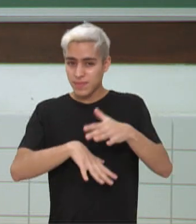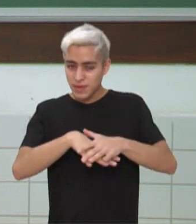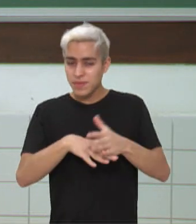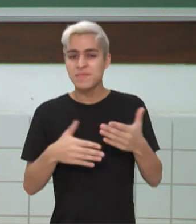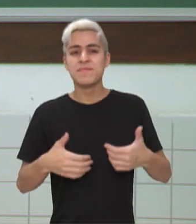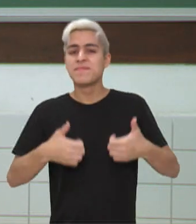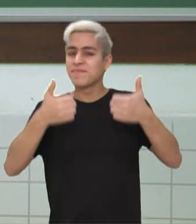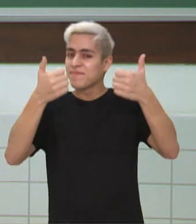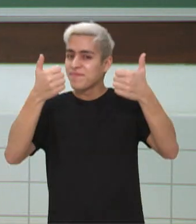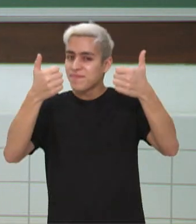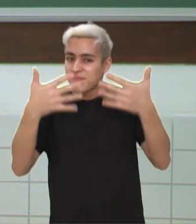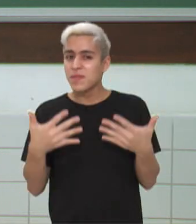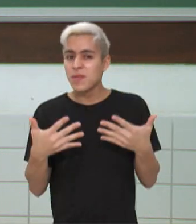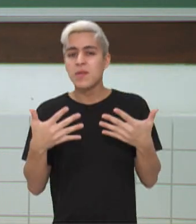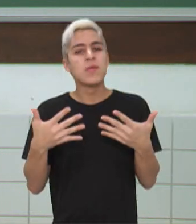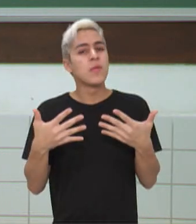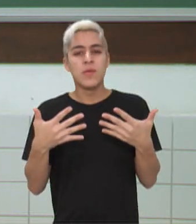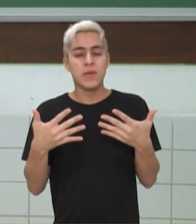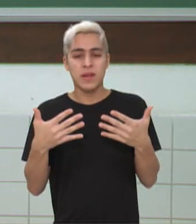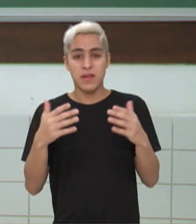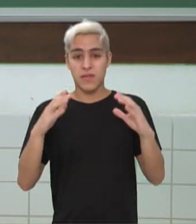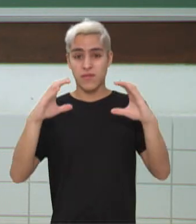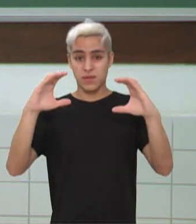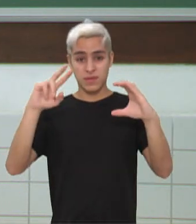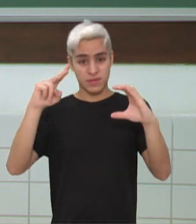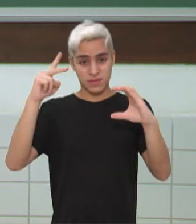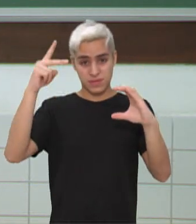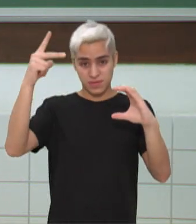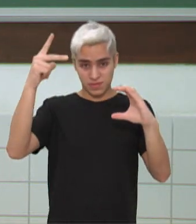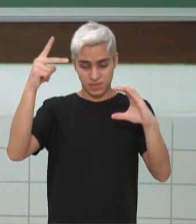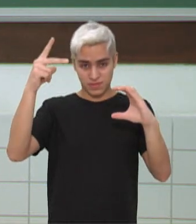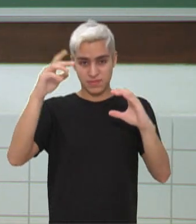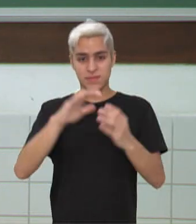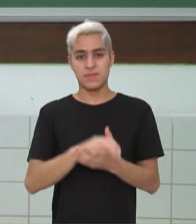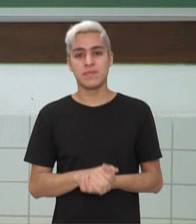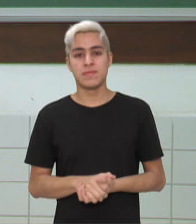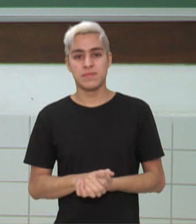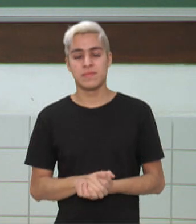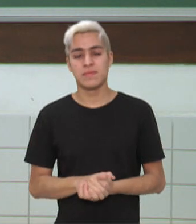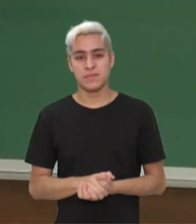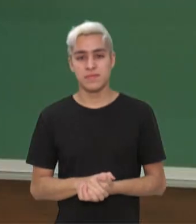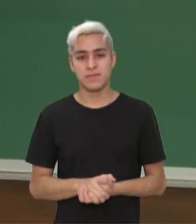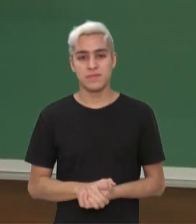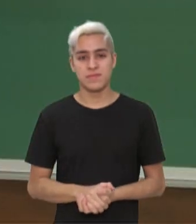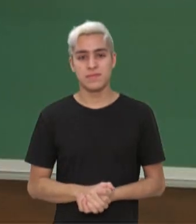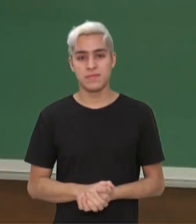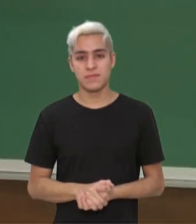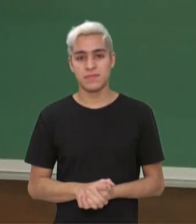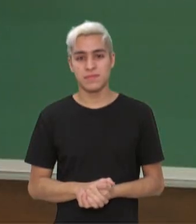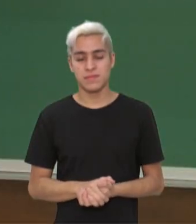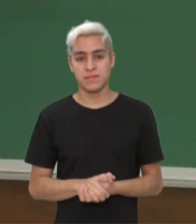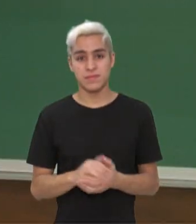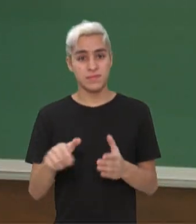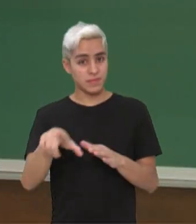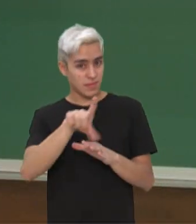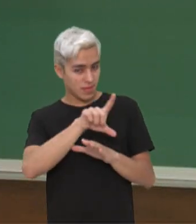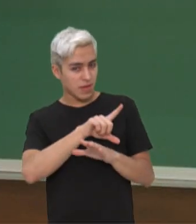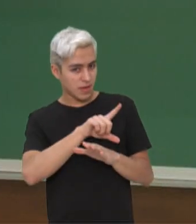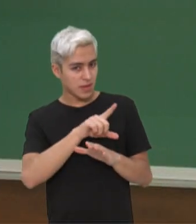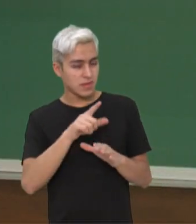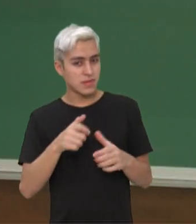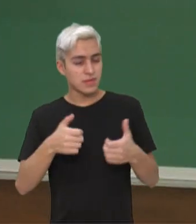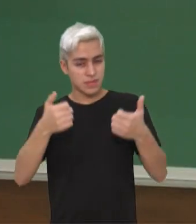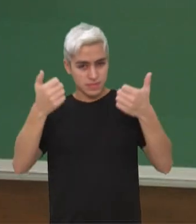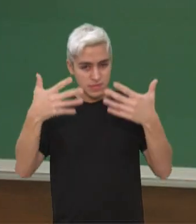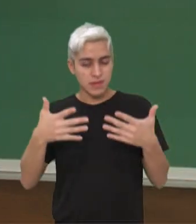vamos falar de função quadrática, função do segundo grau. Antes, não esqueça, nós estamos na